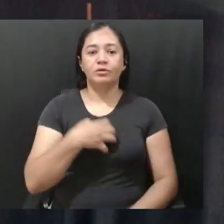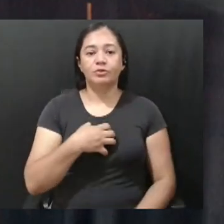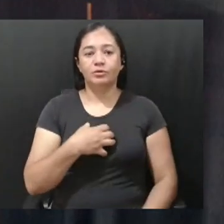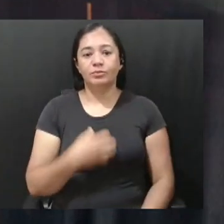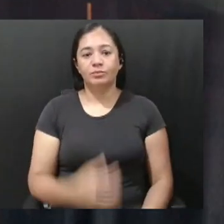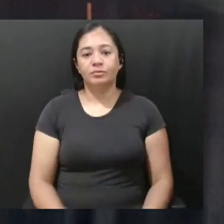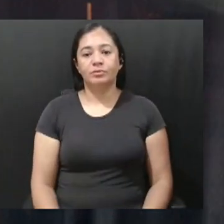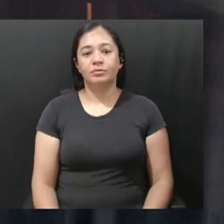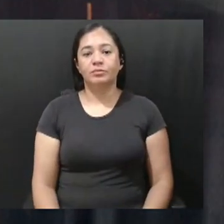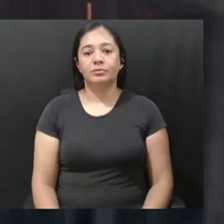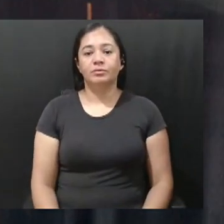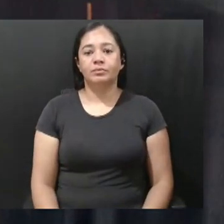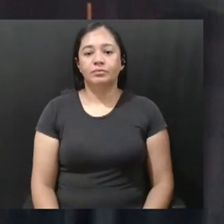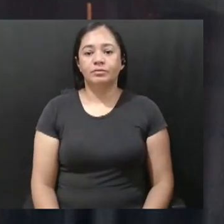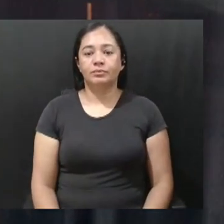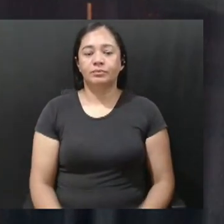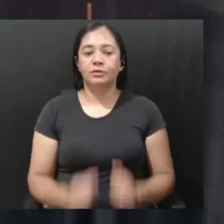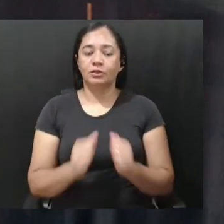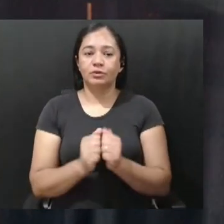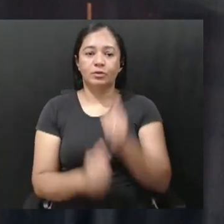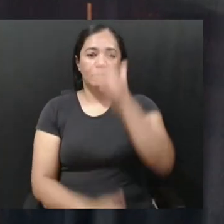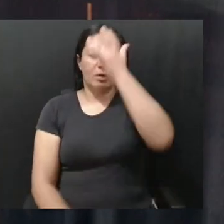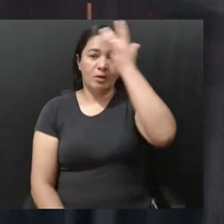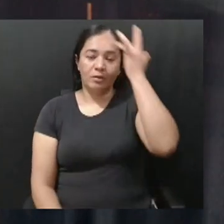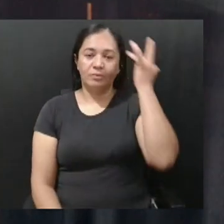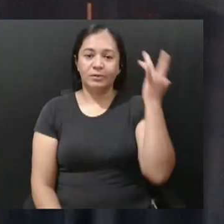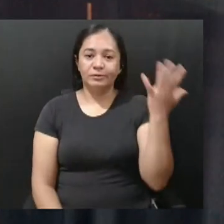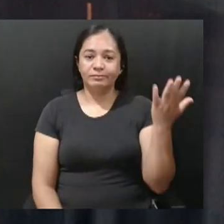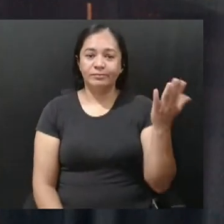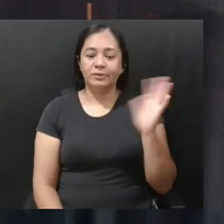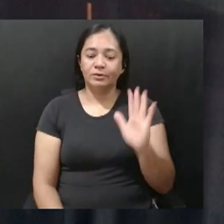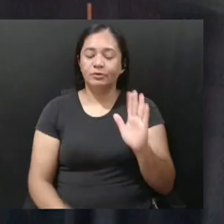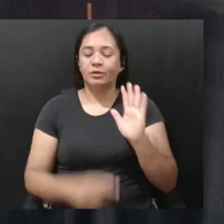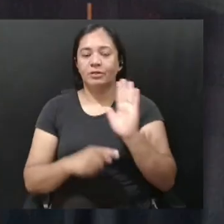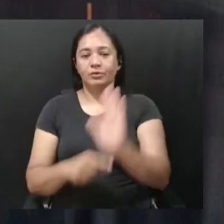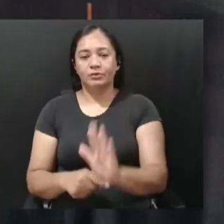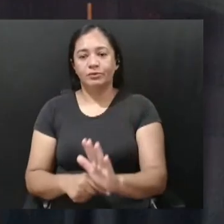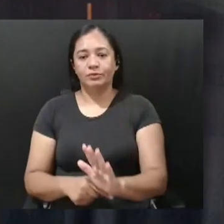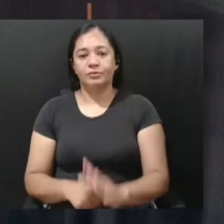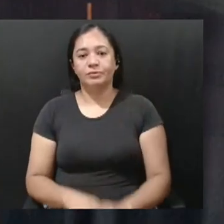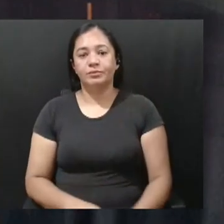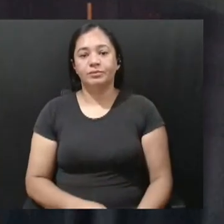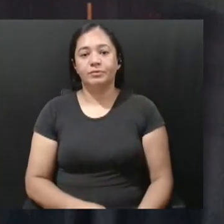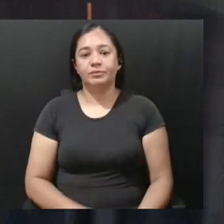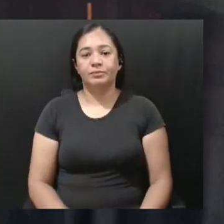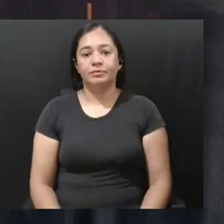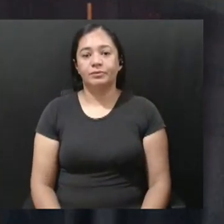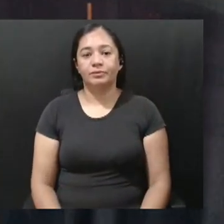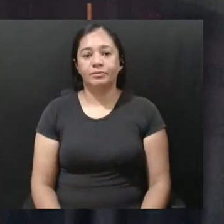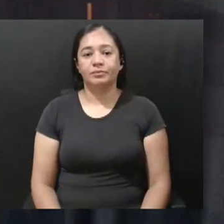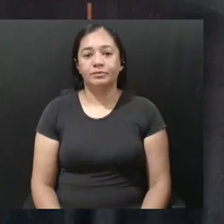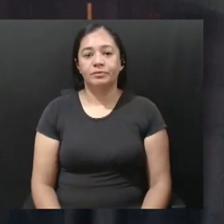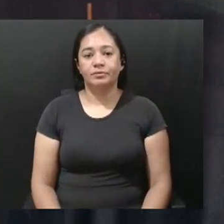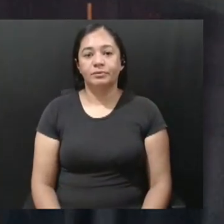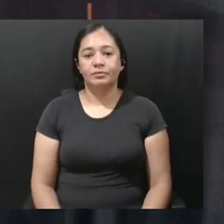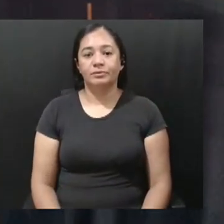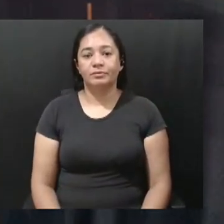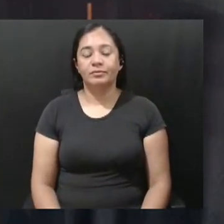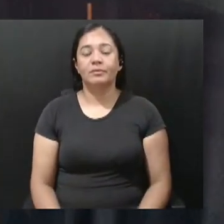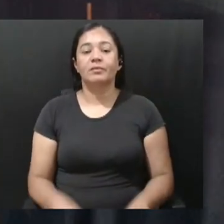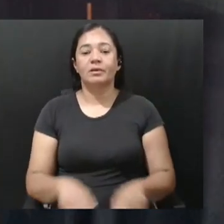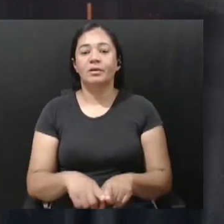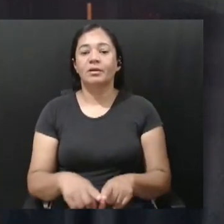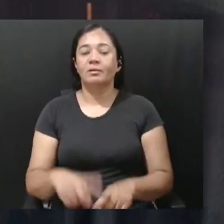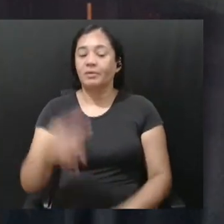com pessoas queridas, né, isso ajuda muito também a atravessar essa dor, né, e carregando esse legado da pessoa, carregando